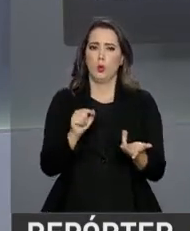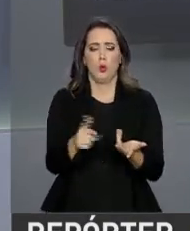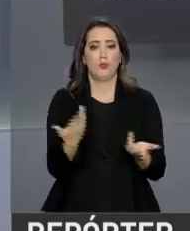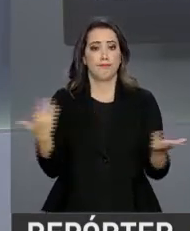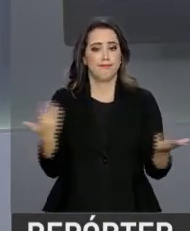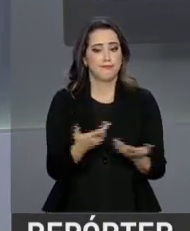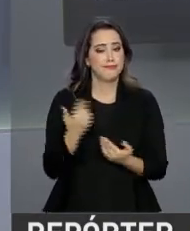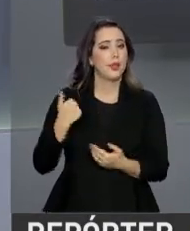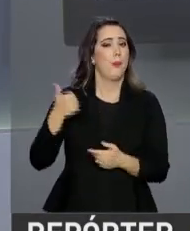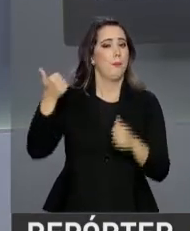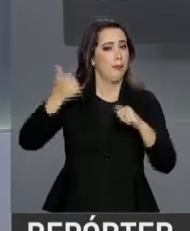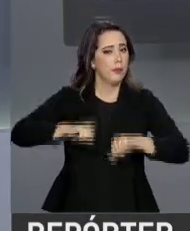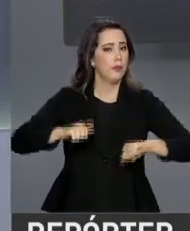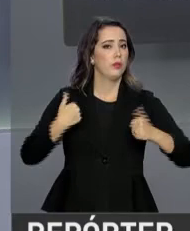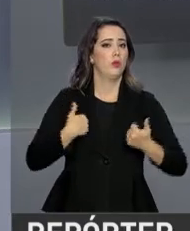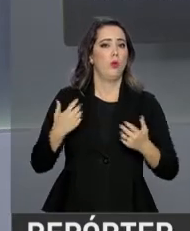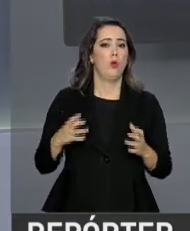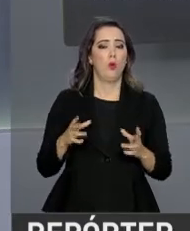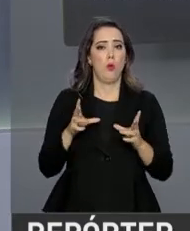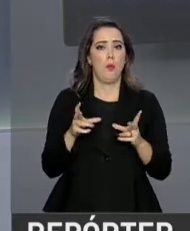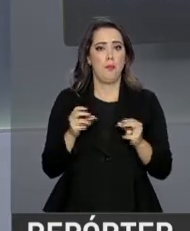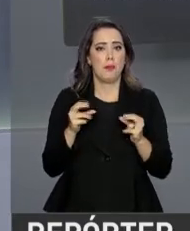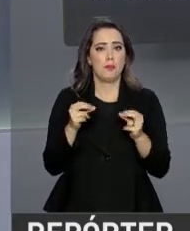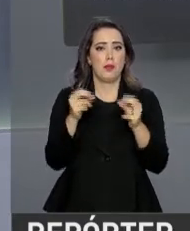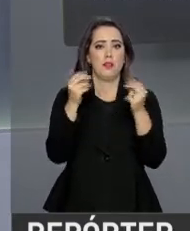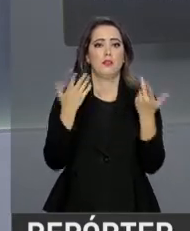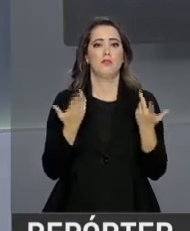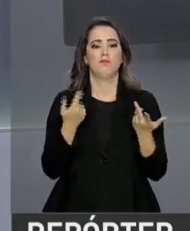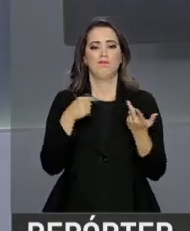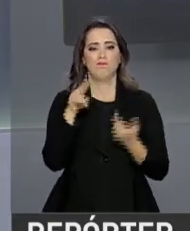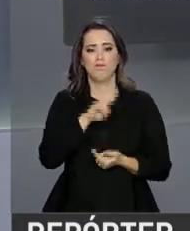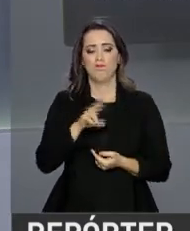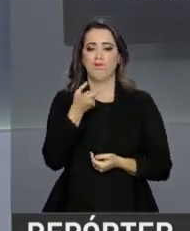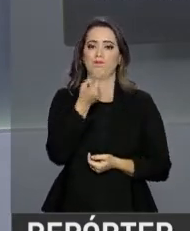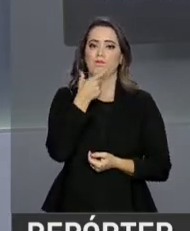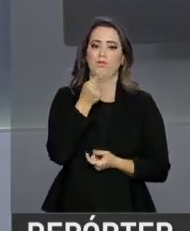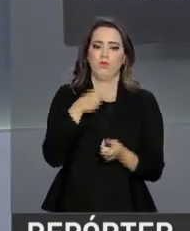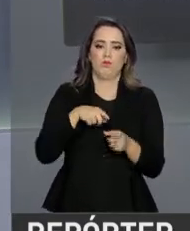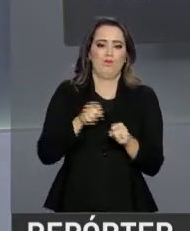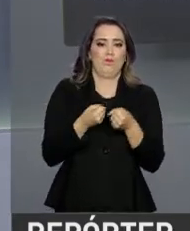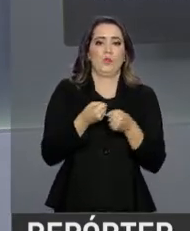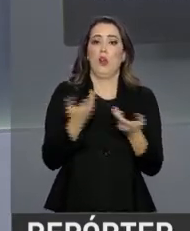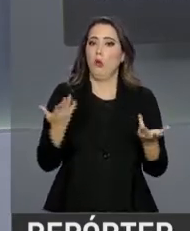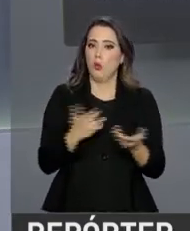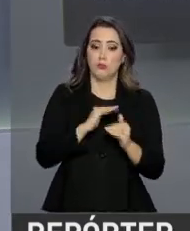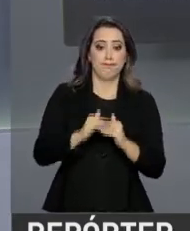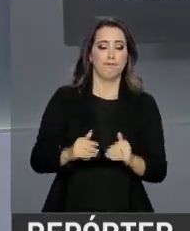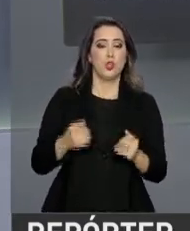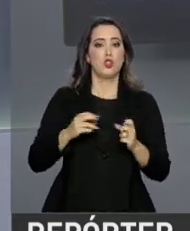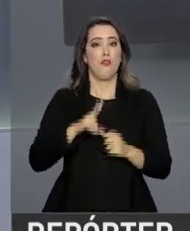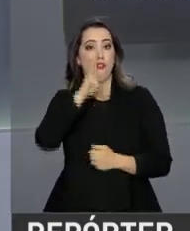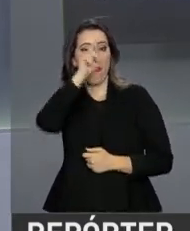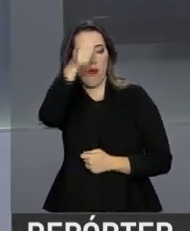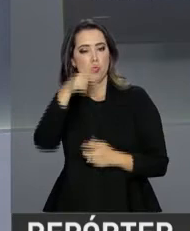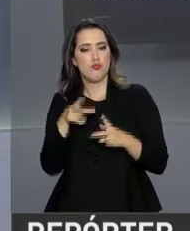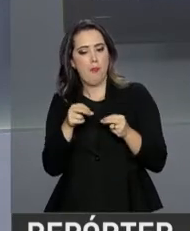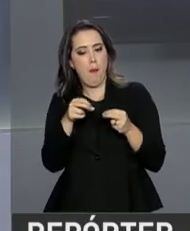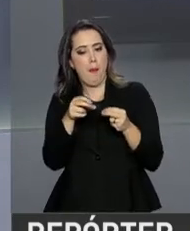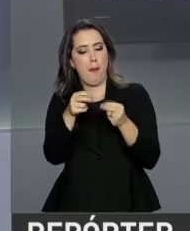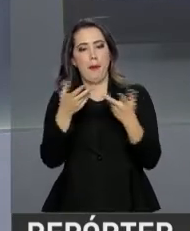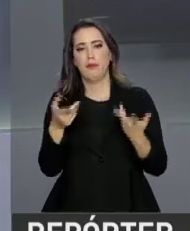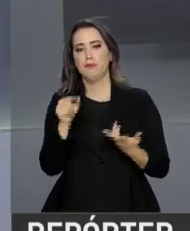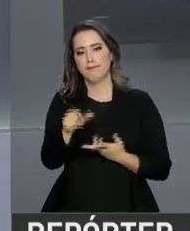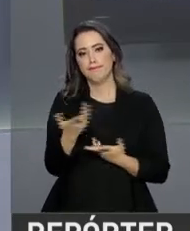resistência das bactérias aos medicamentos e levado ao surgimento de superbactérias por isso é considerado uma ameaça